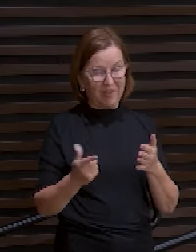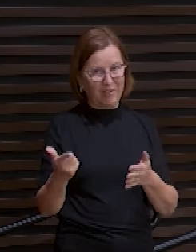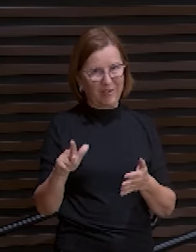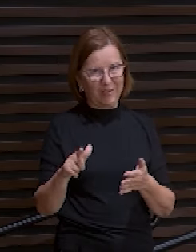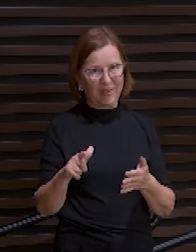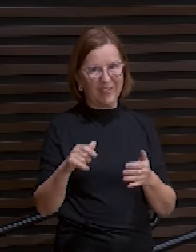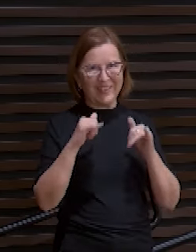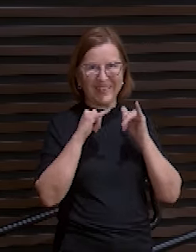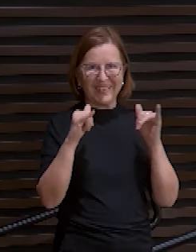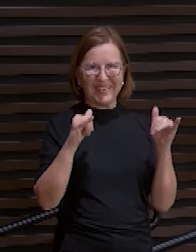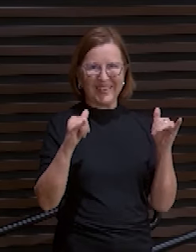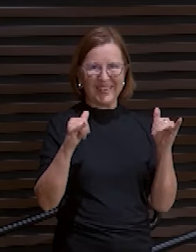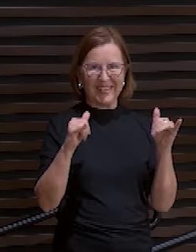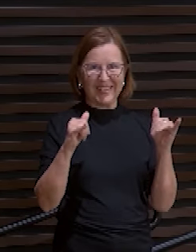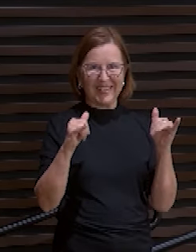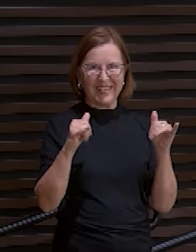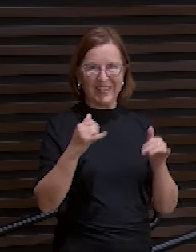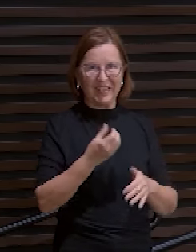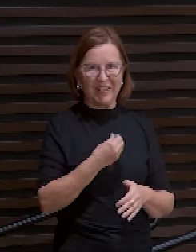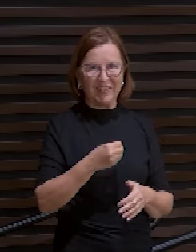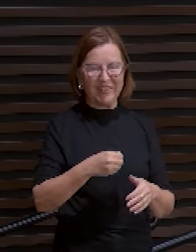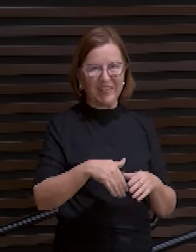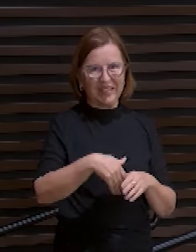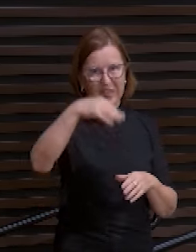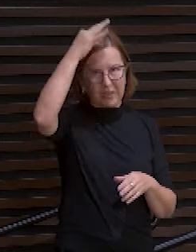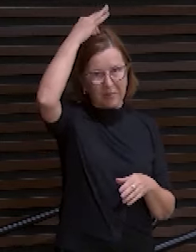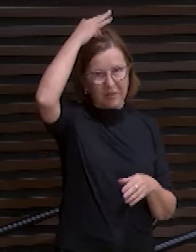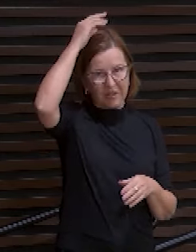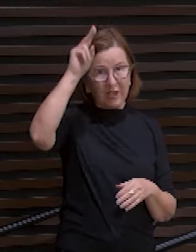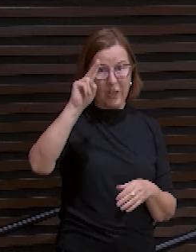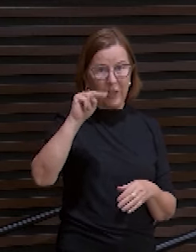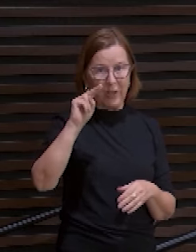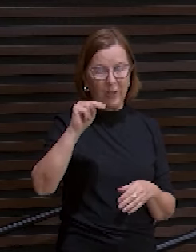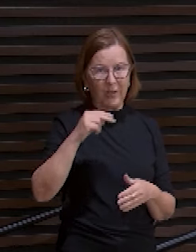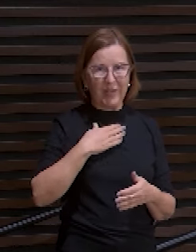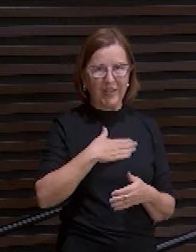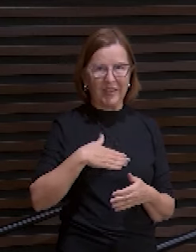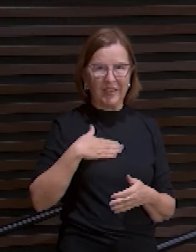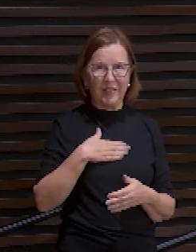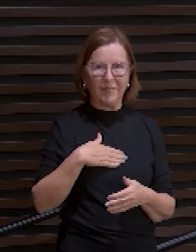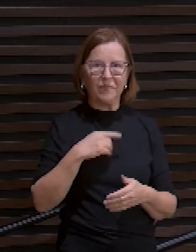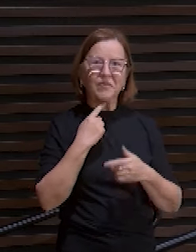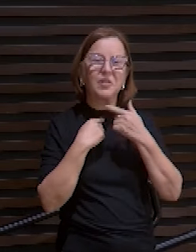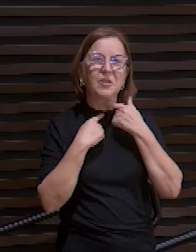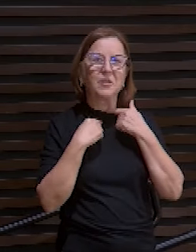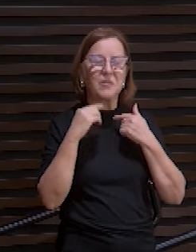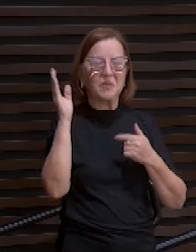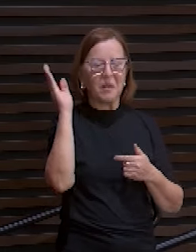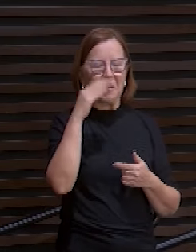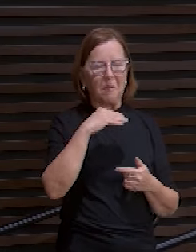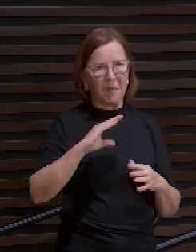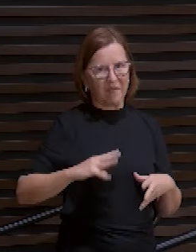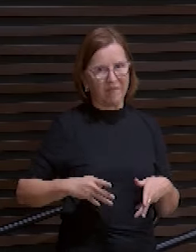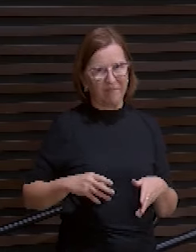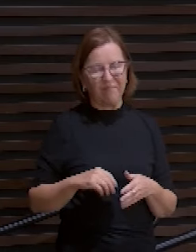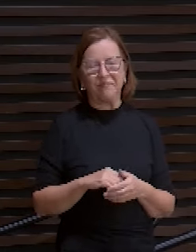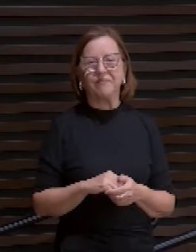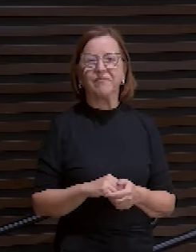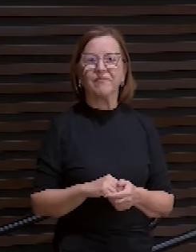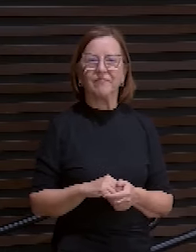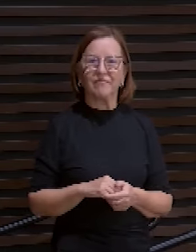digo porém andai no espírito jamais satisfareis a concupiscência da carne